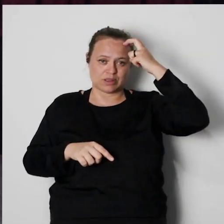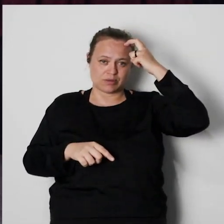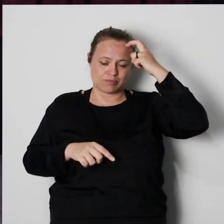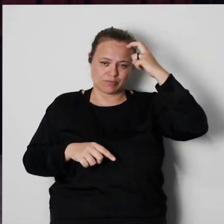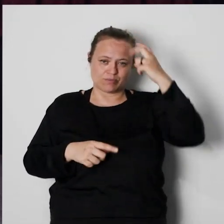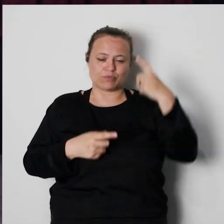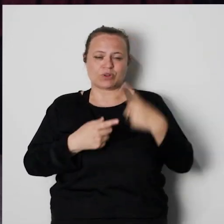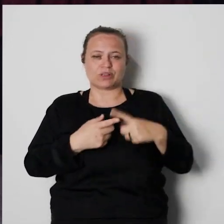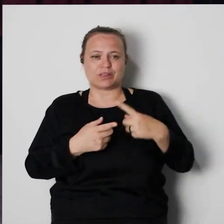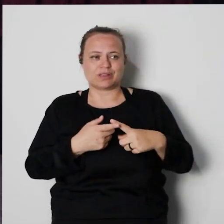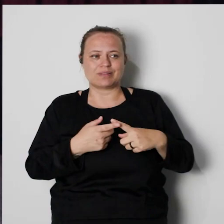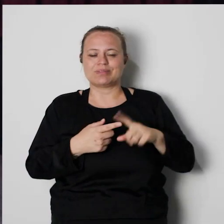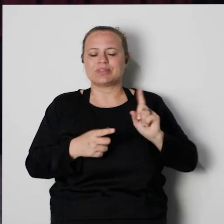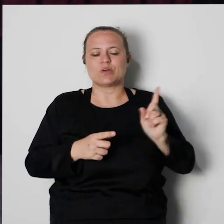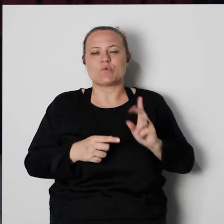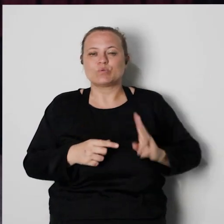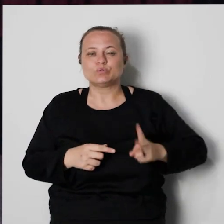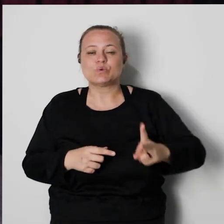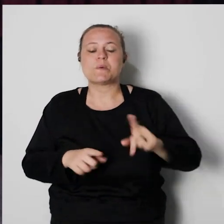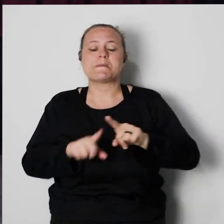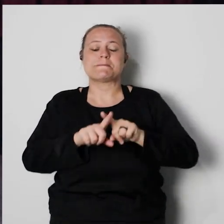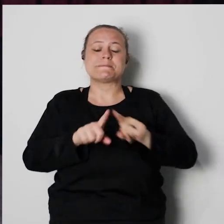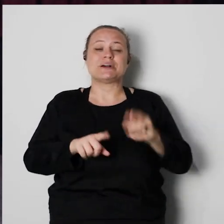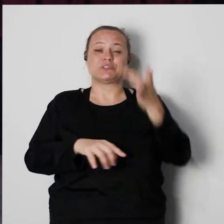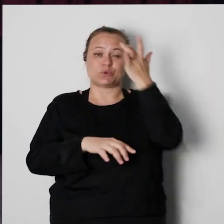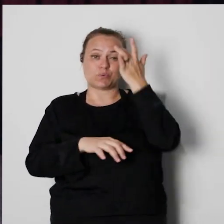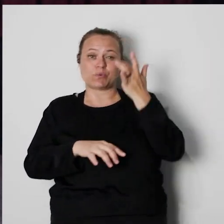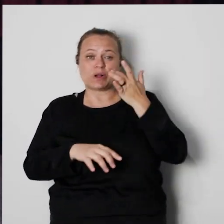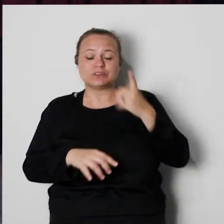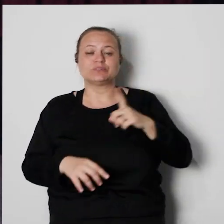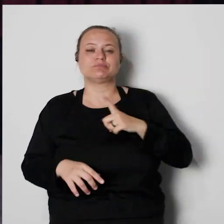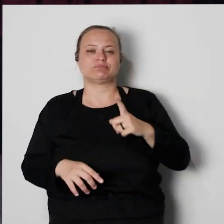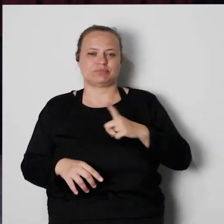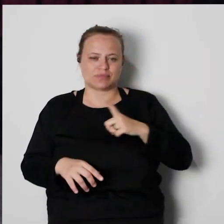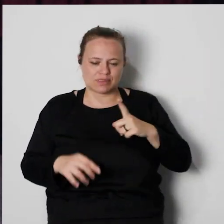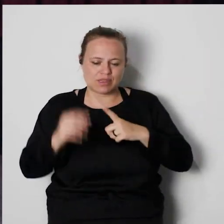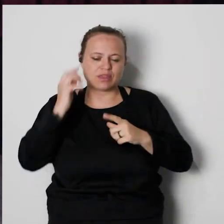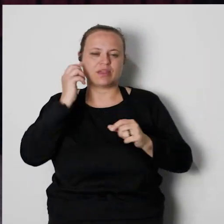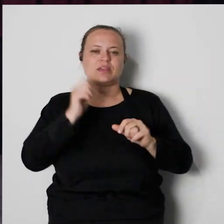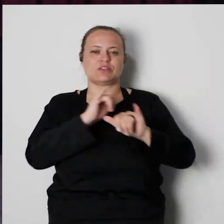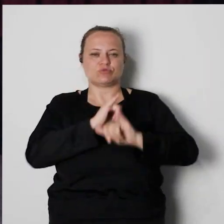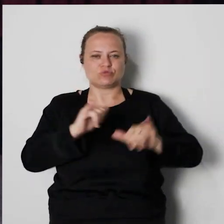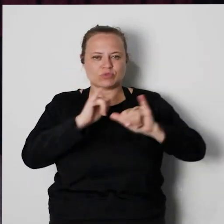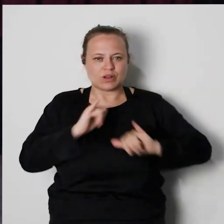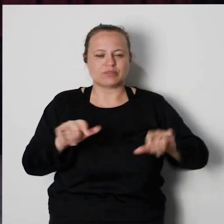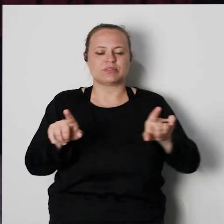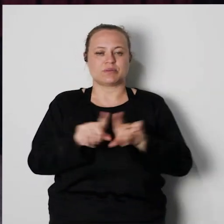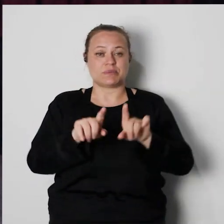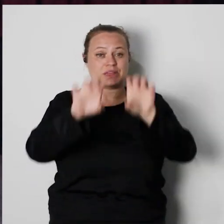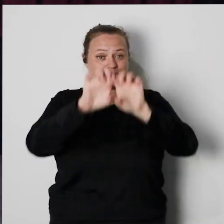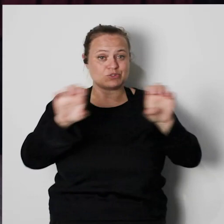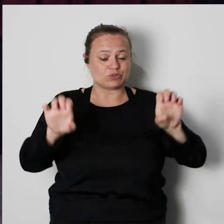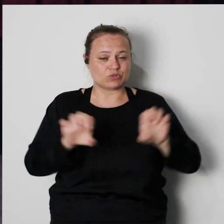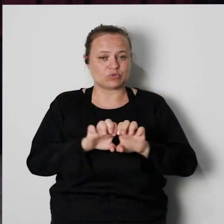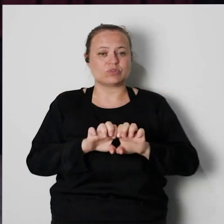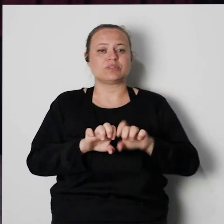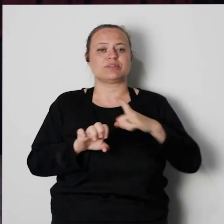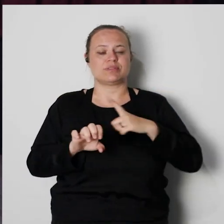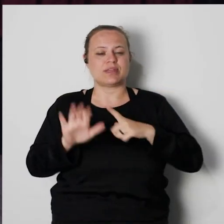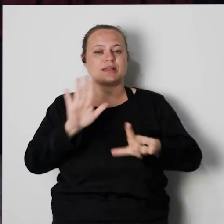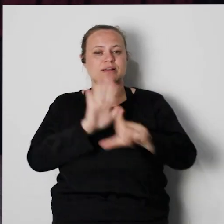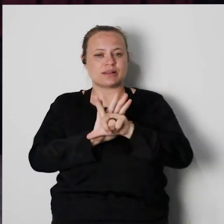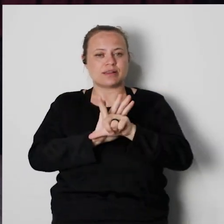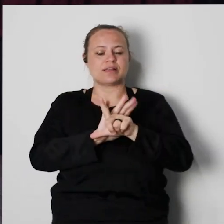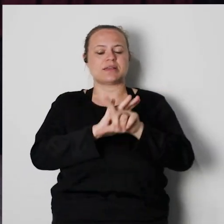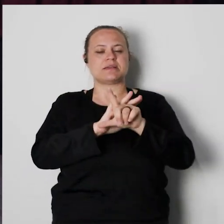fazem parte do Sistema Nacional, o Programa de Formação e Capacitação em Gestão da Cultura, que por mais que não tenha